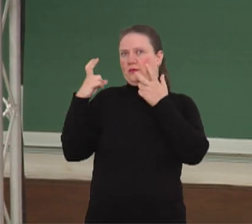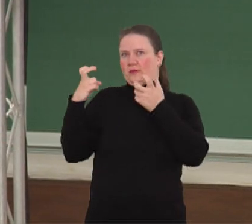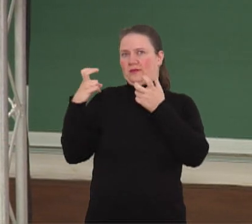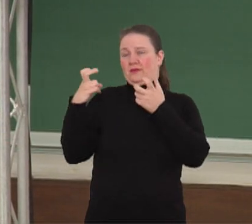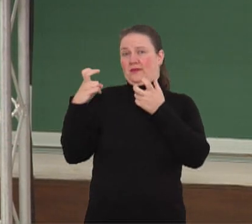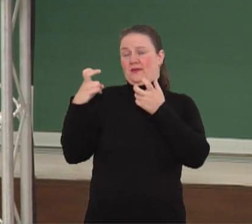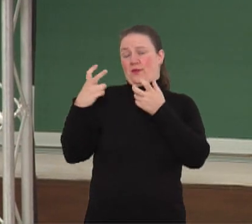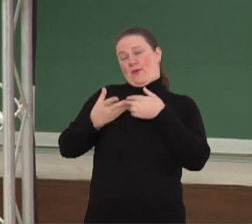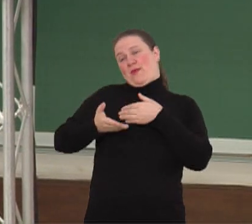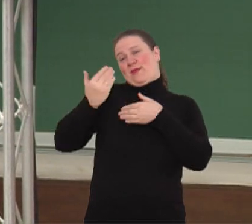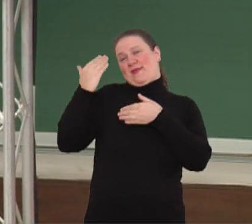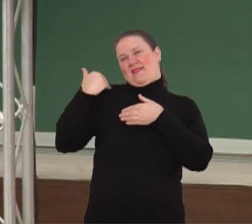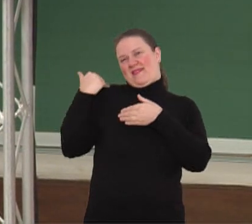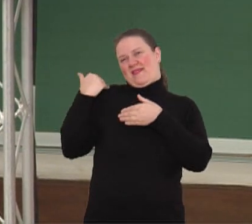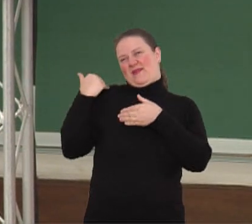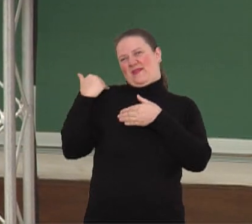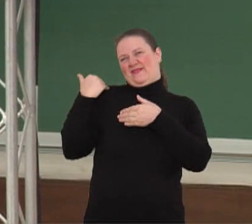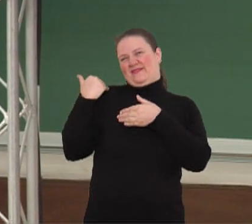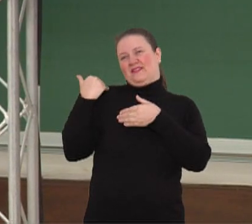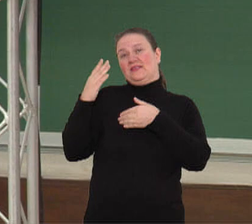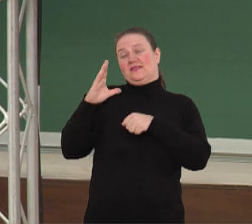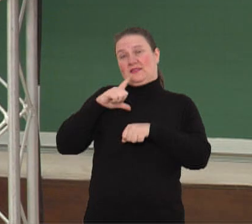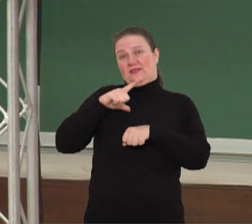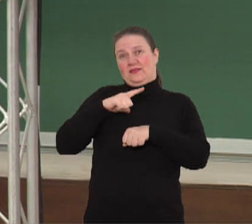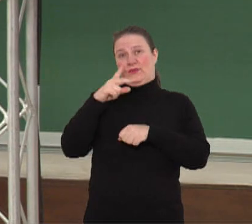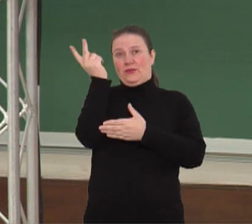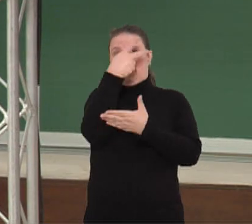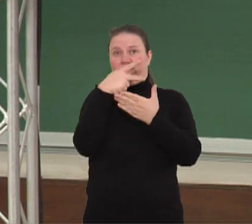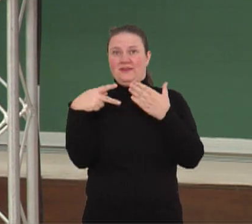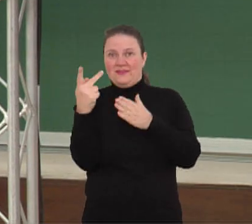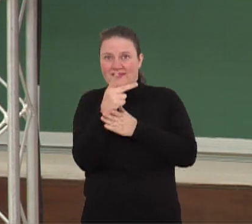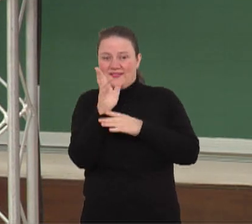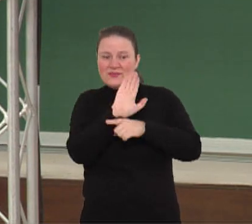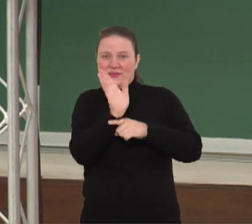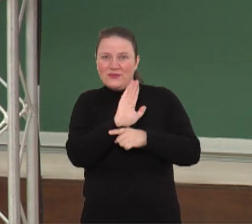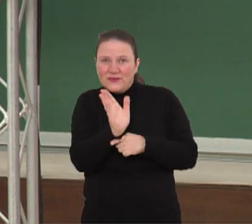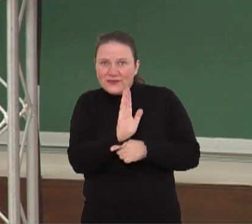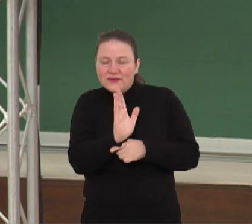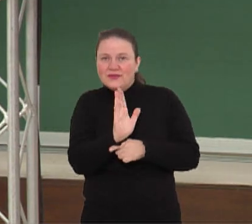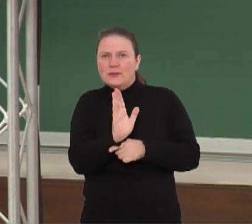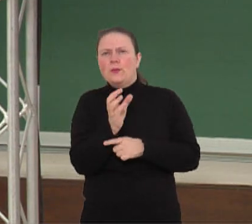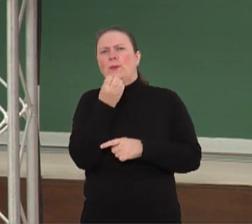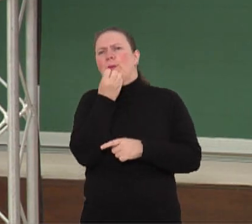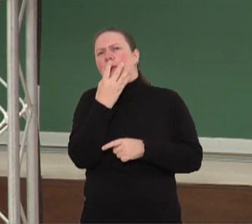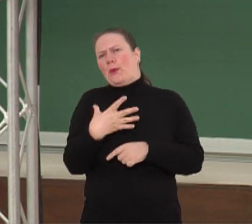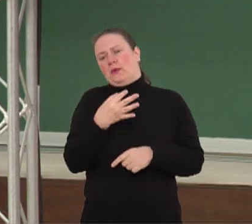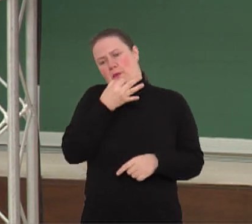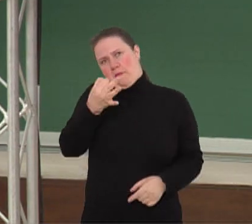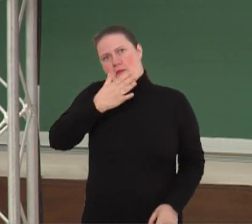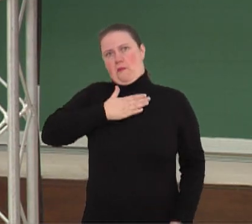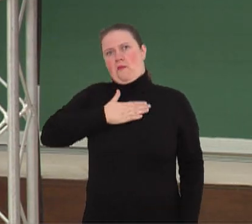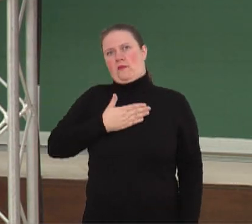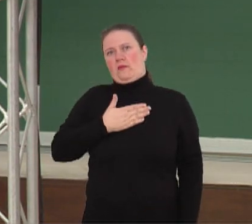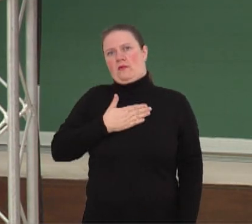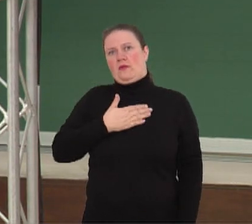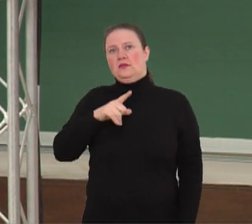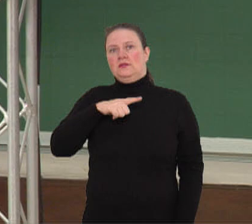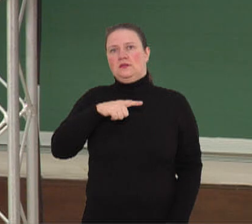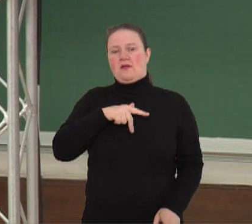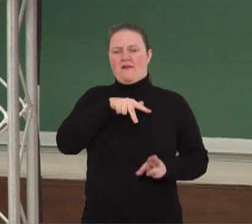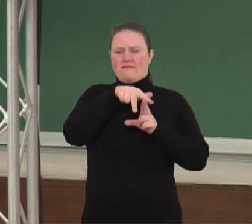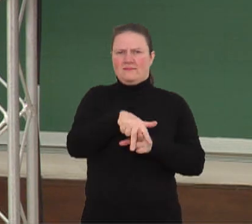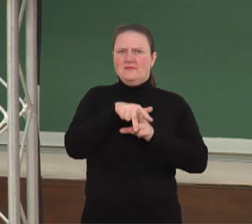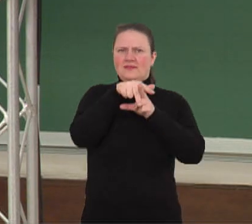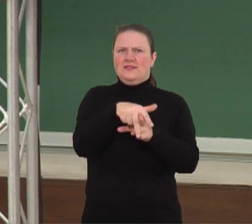tempo ou mais, né? Existia um desenho animado, que na minha opinião é muito bom, que chama-se Cavaleiros do